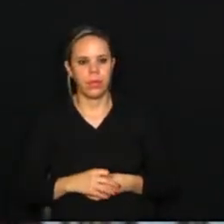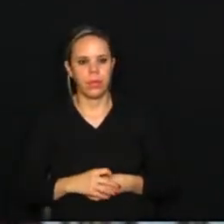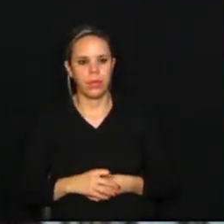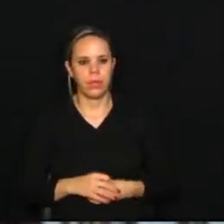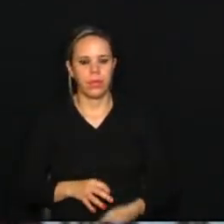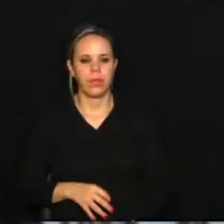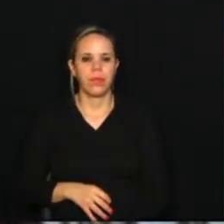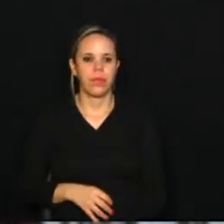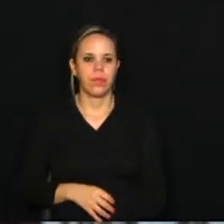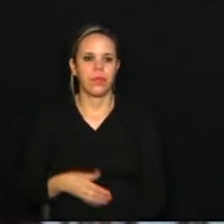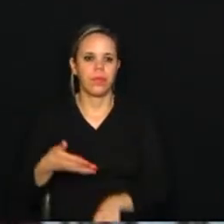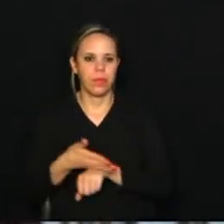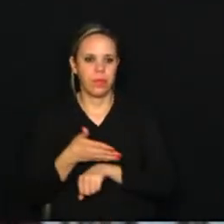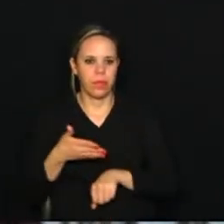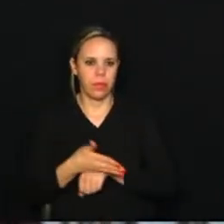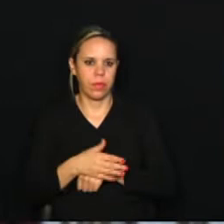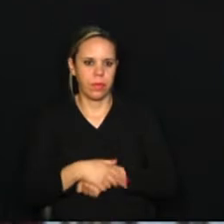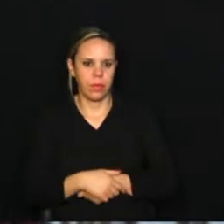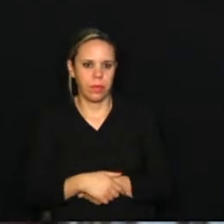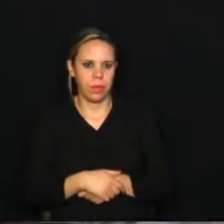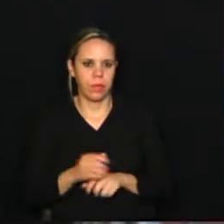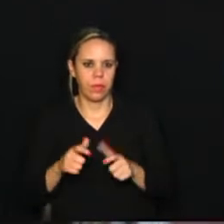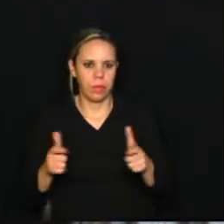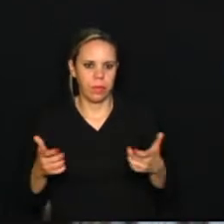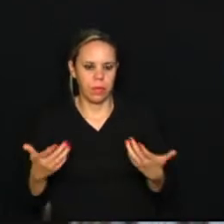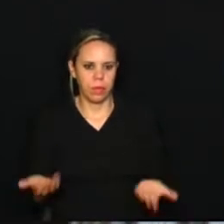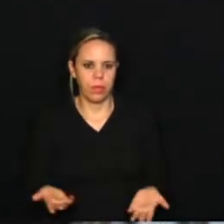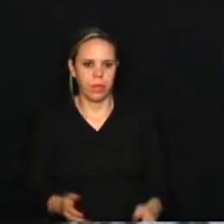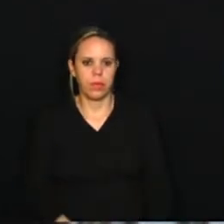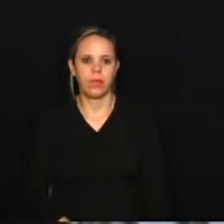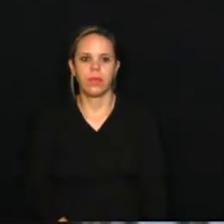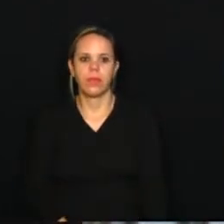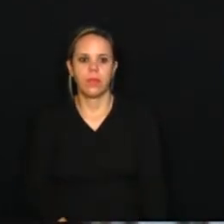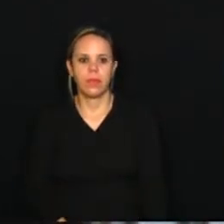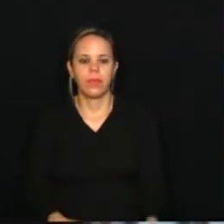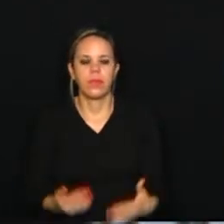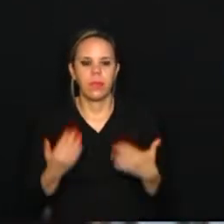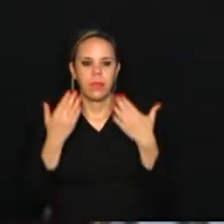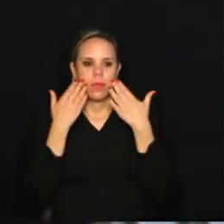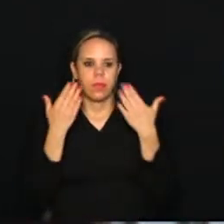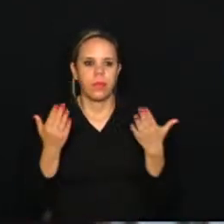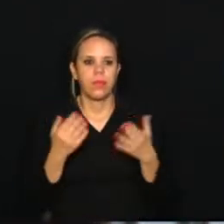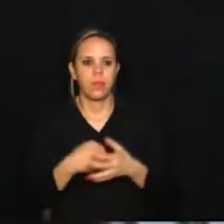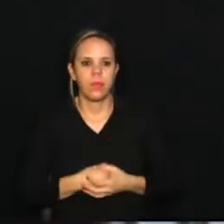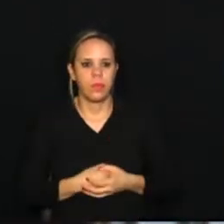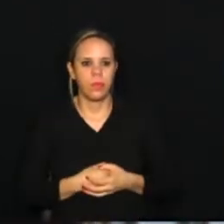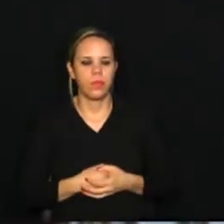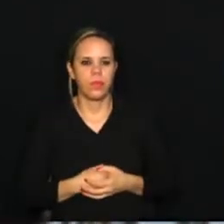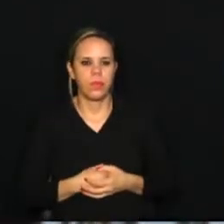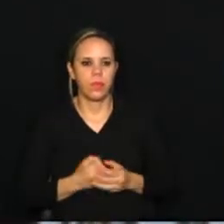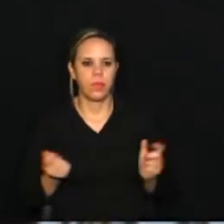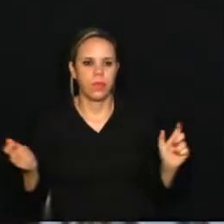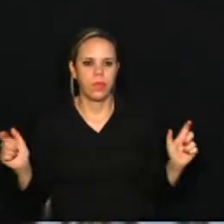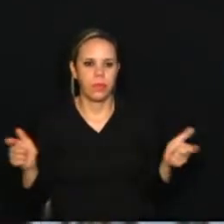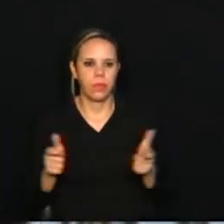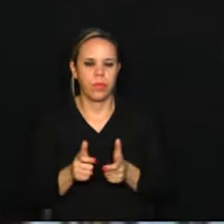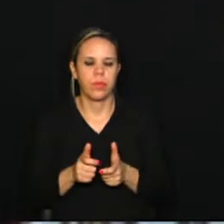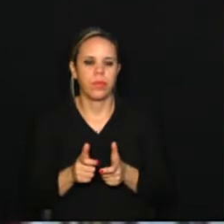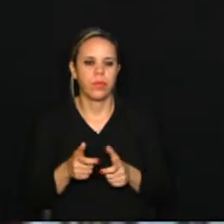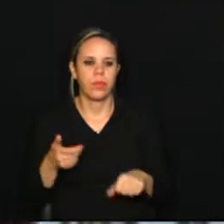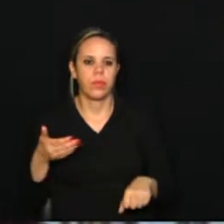é uma frequência um pouco maior, mas é nítida a diminuição da